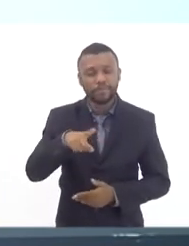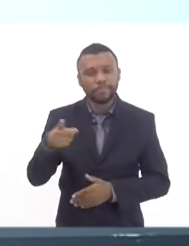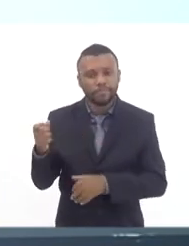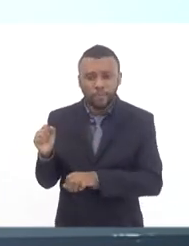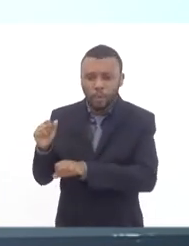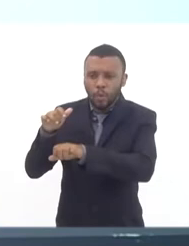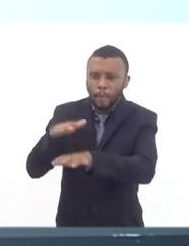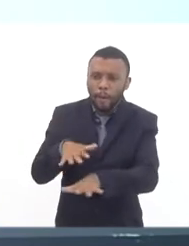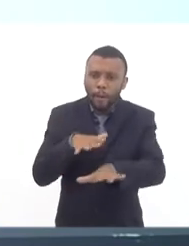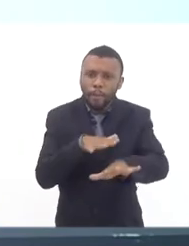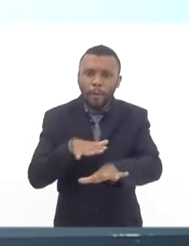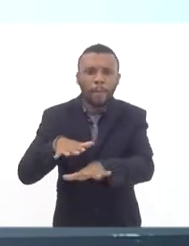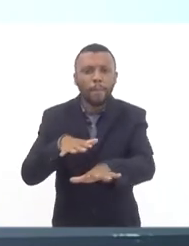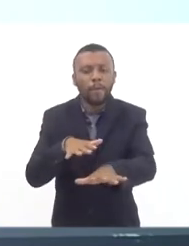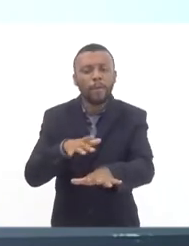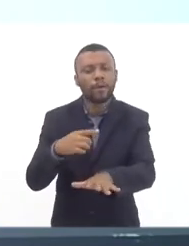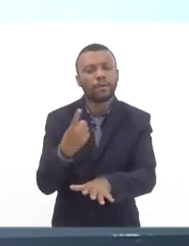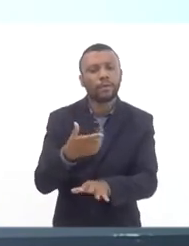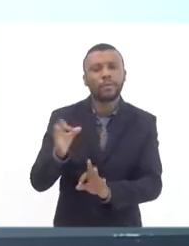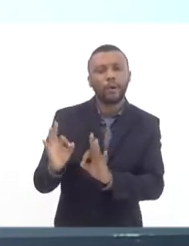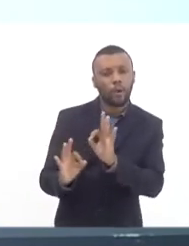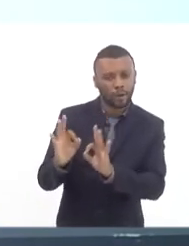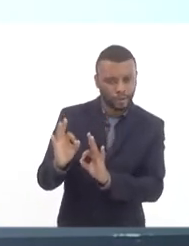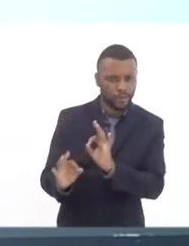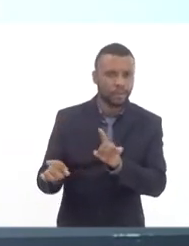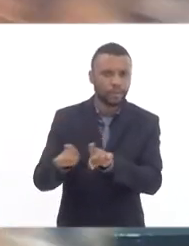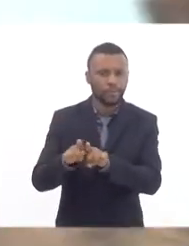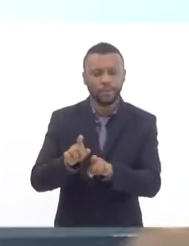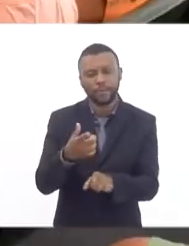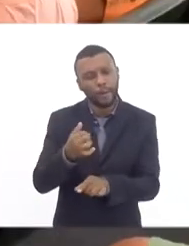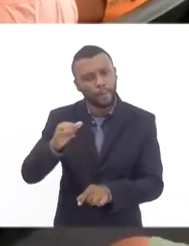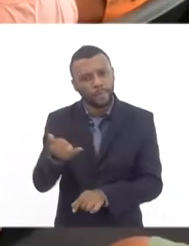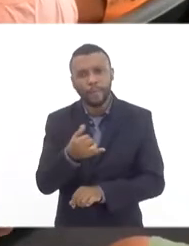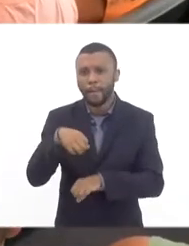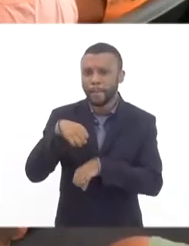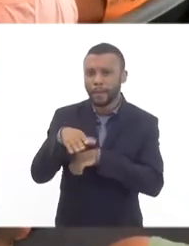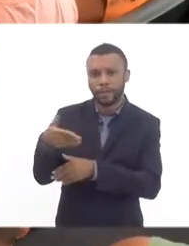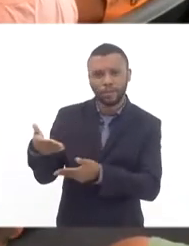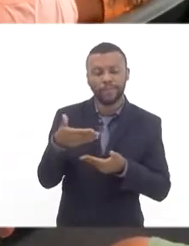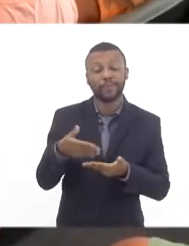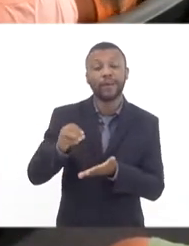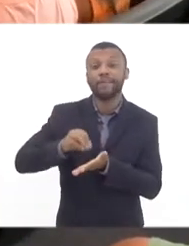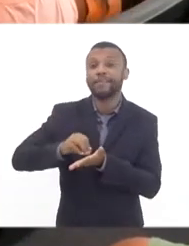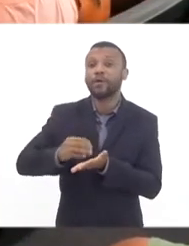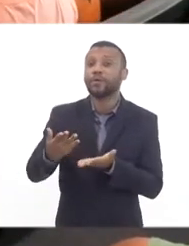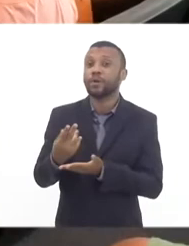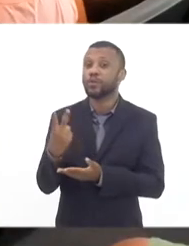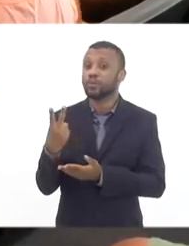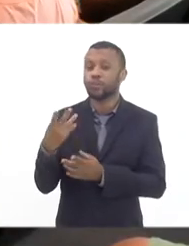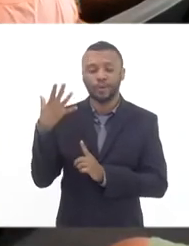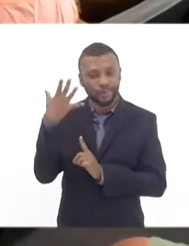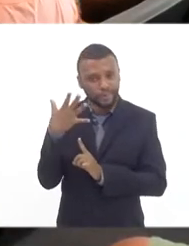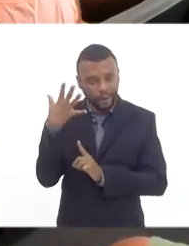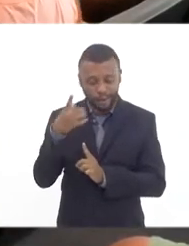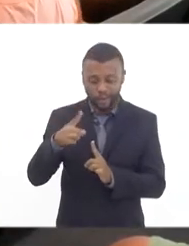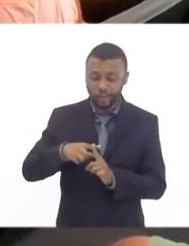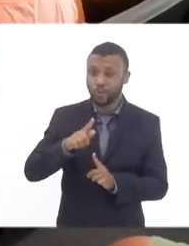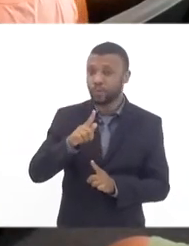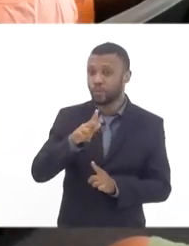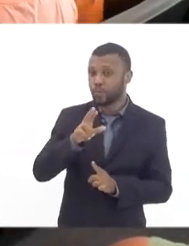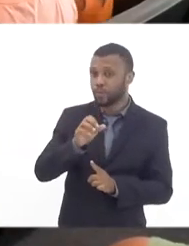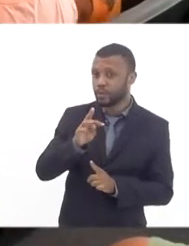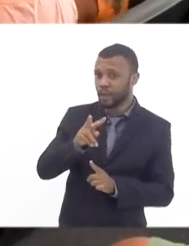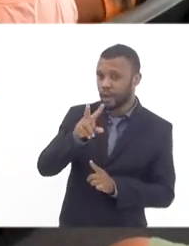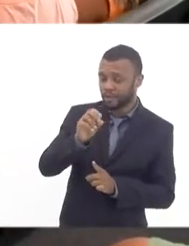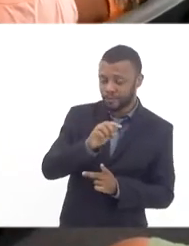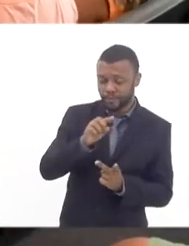Cris está na organização lá também. Então, fica o convite aqui. Faltam agora duas falas, que é a do Gustavo, né, e da